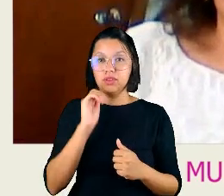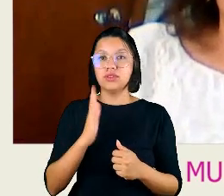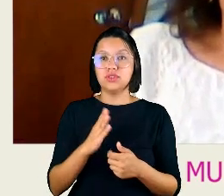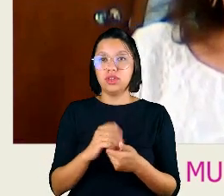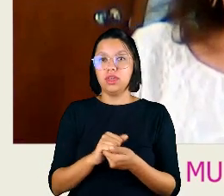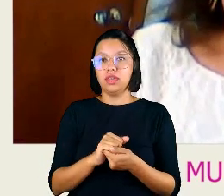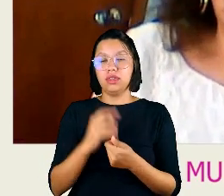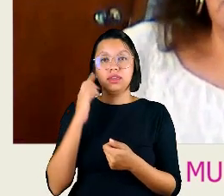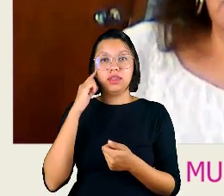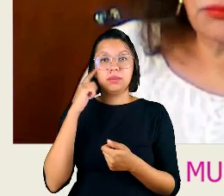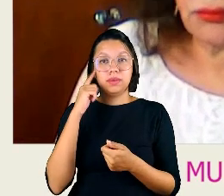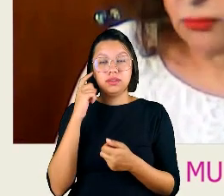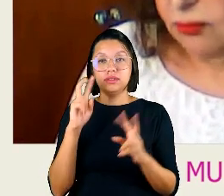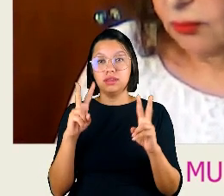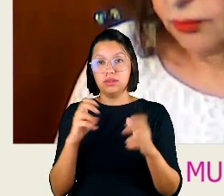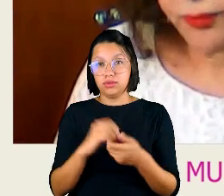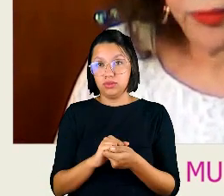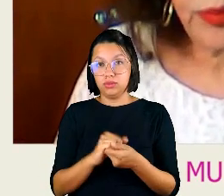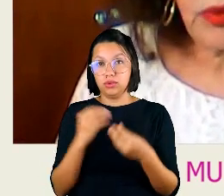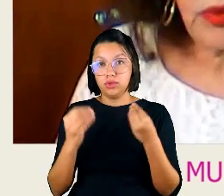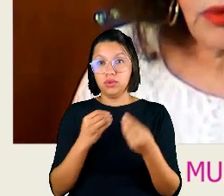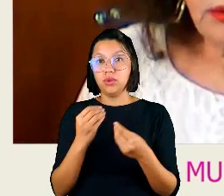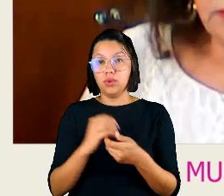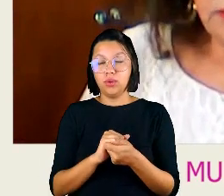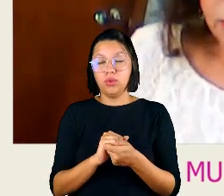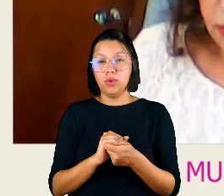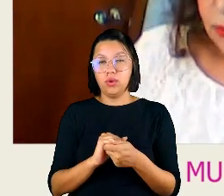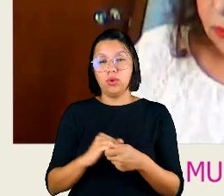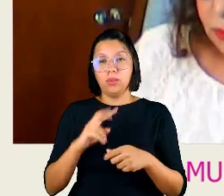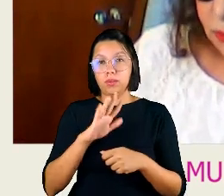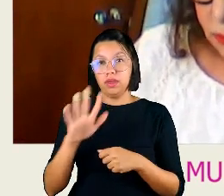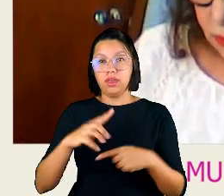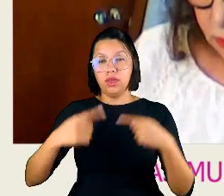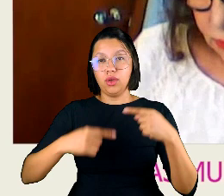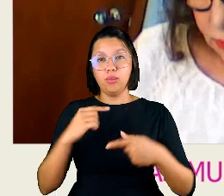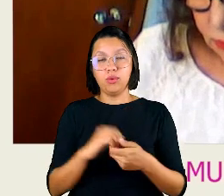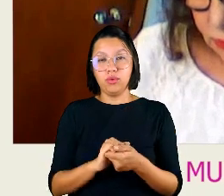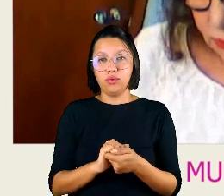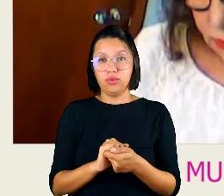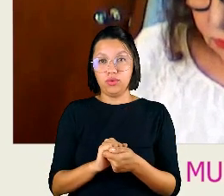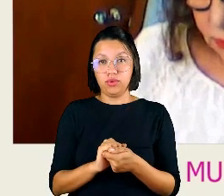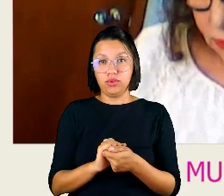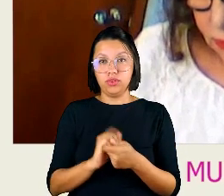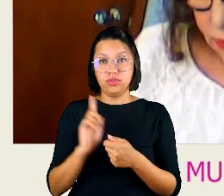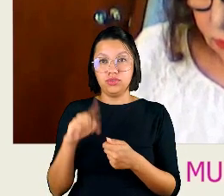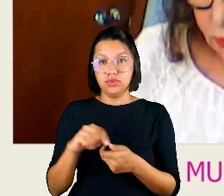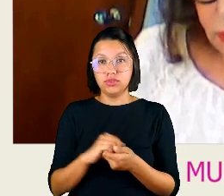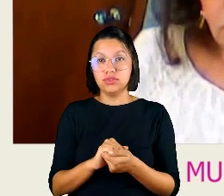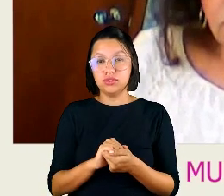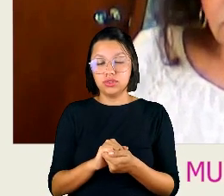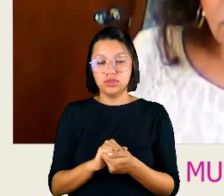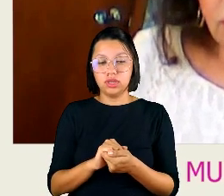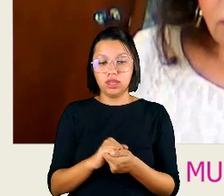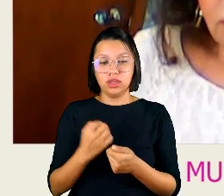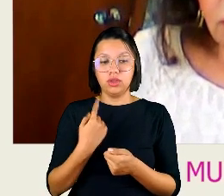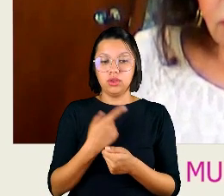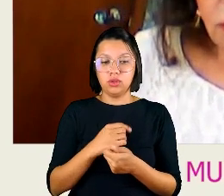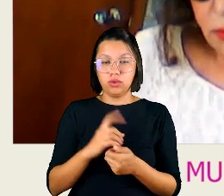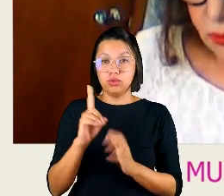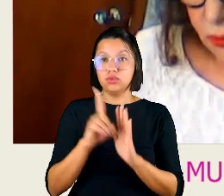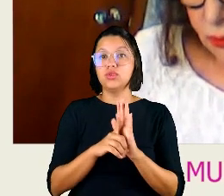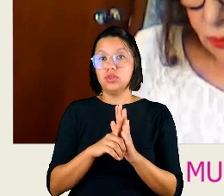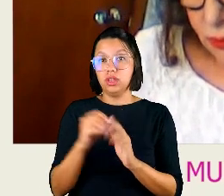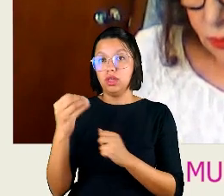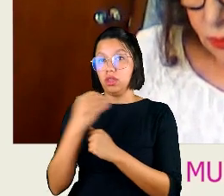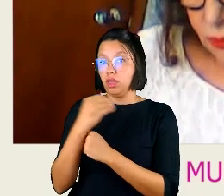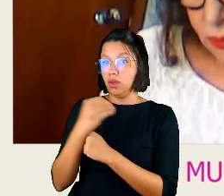uma questão de uma dimensão também política e uma dimensão que o nosso direito ao autocuidado. Eu acho isso